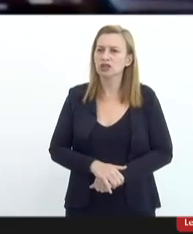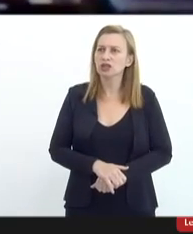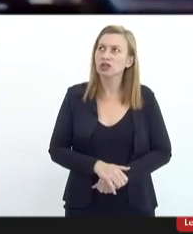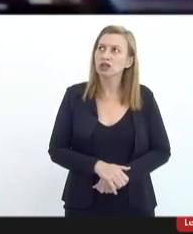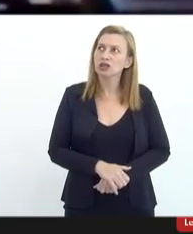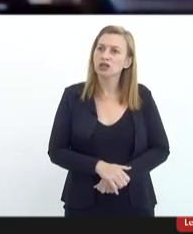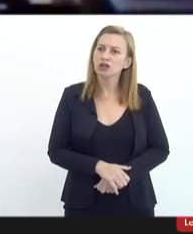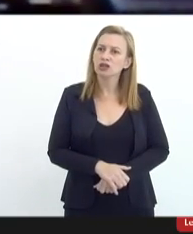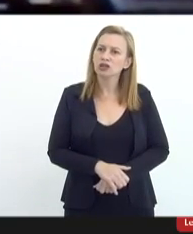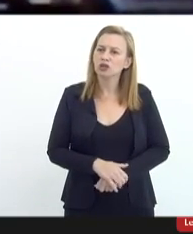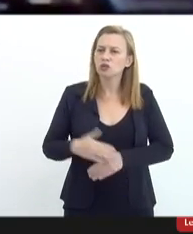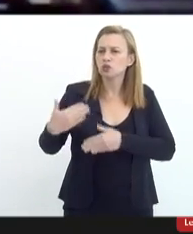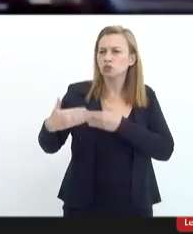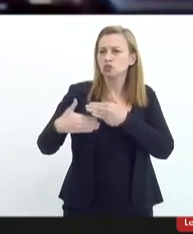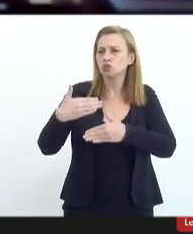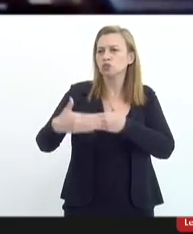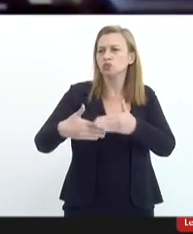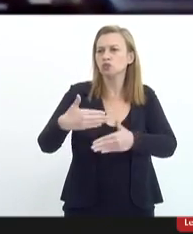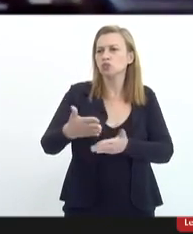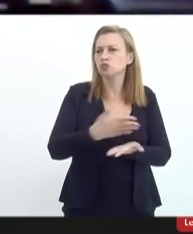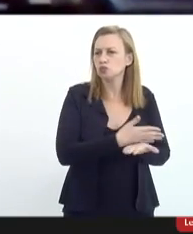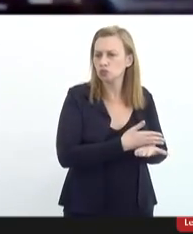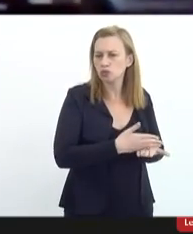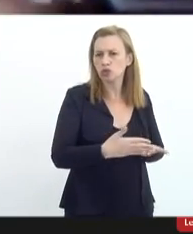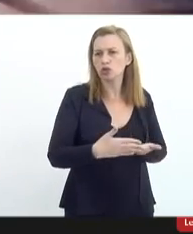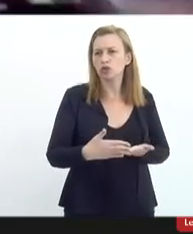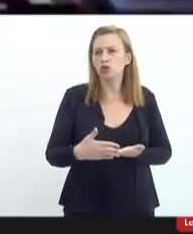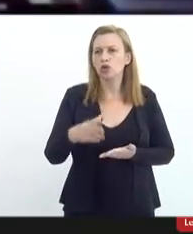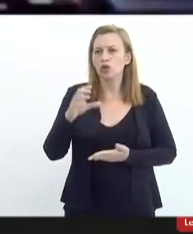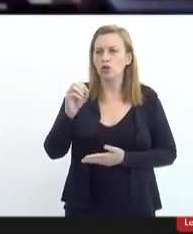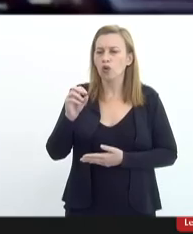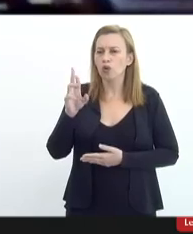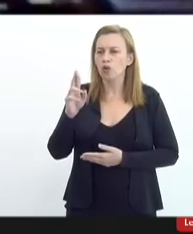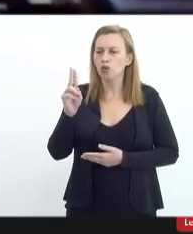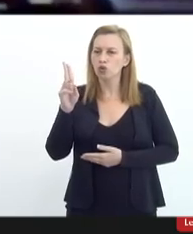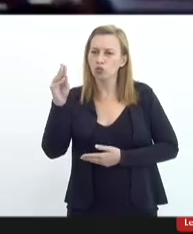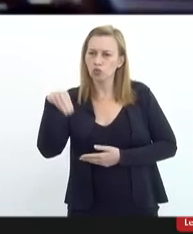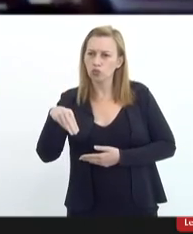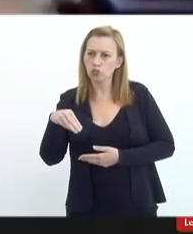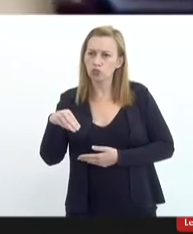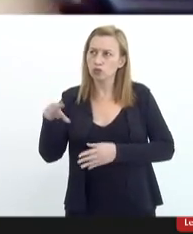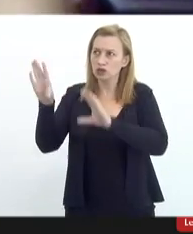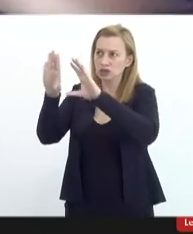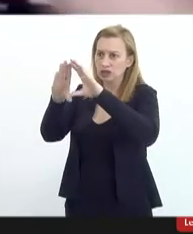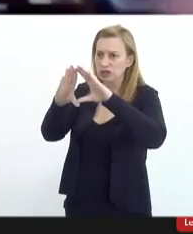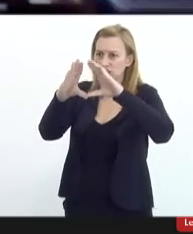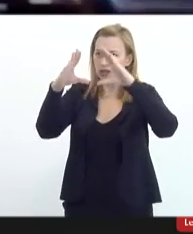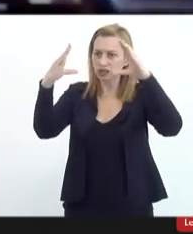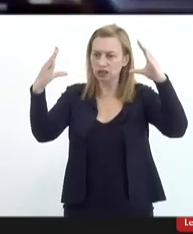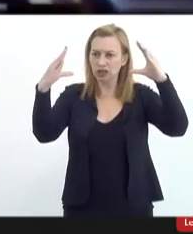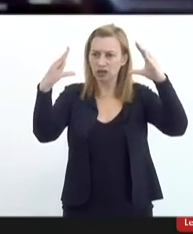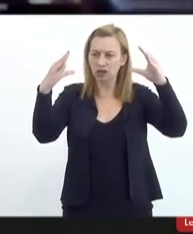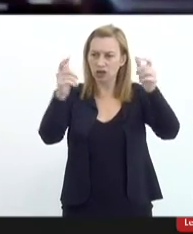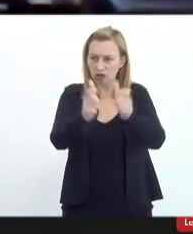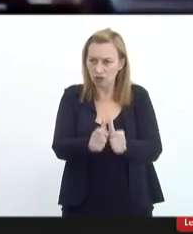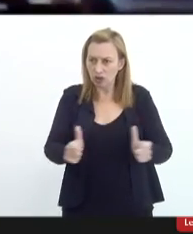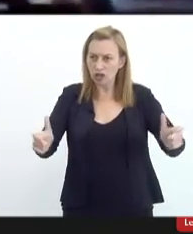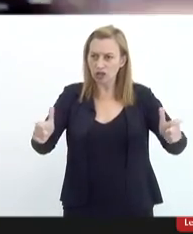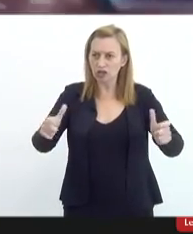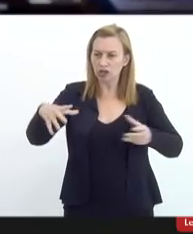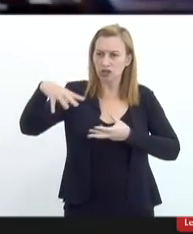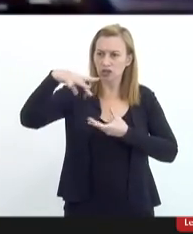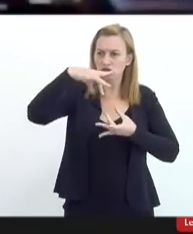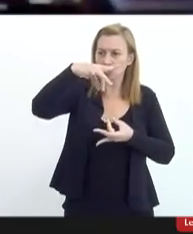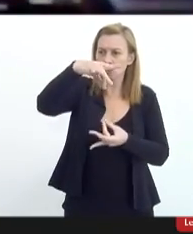no início do processo, o Orum, céu, era um grande espelho que refletia